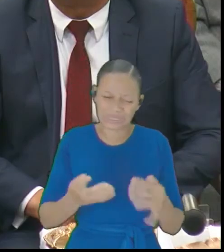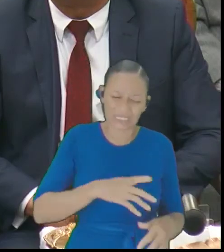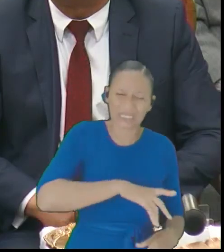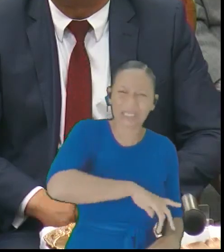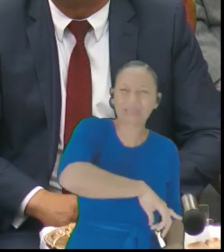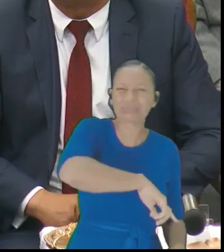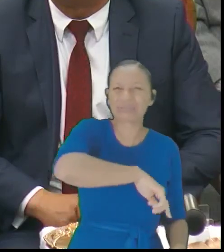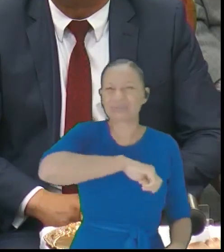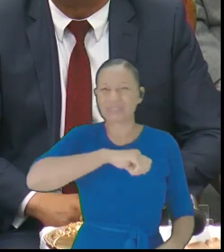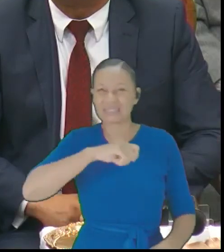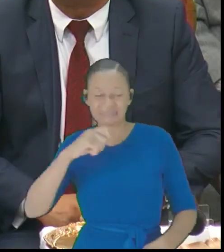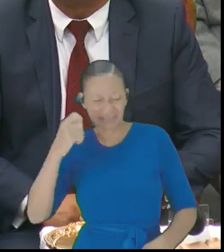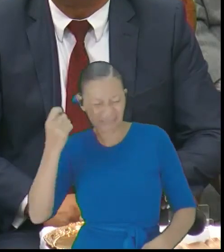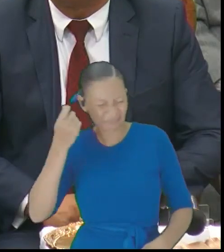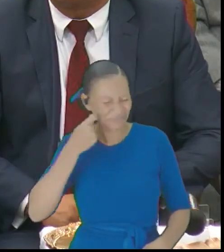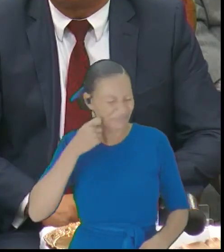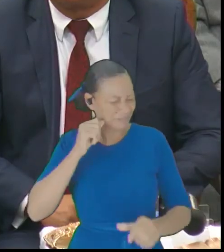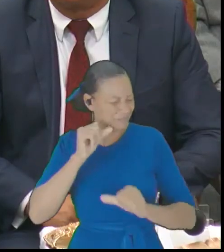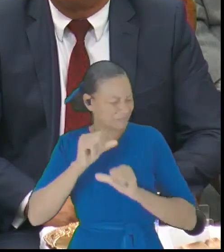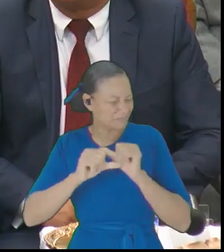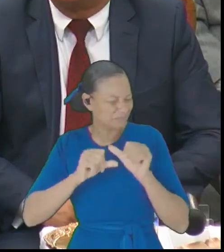de Jesus.